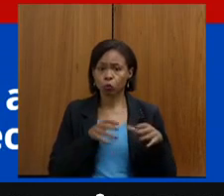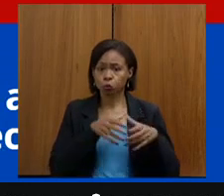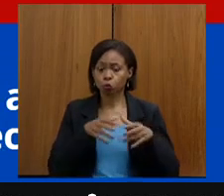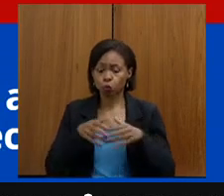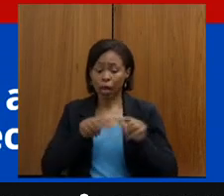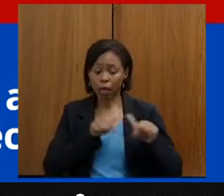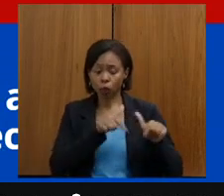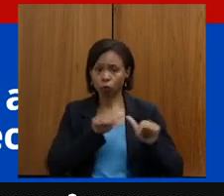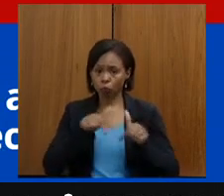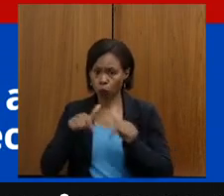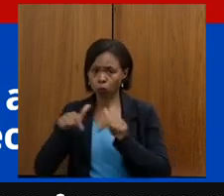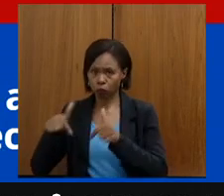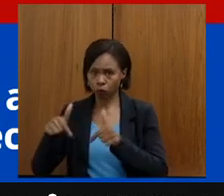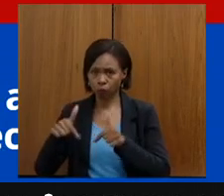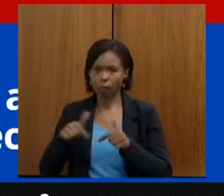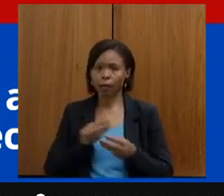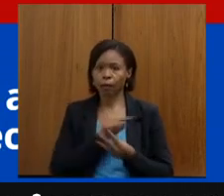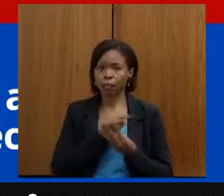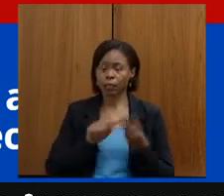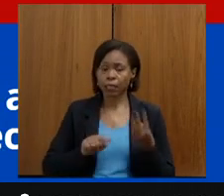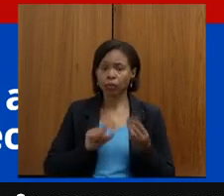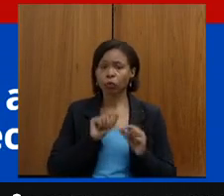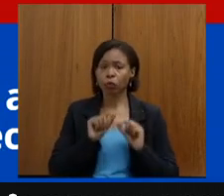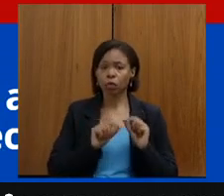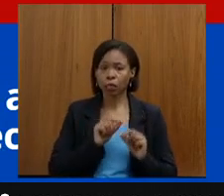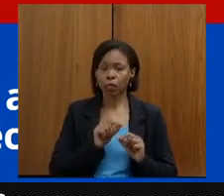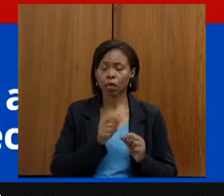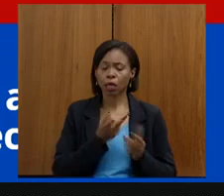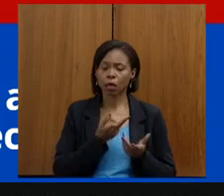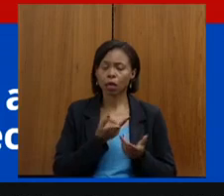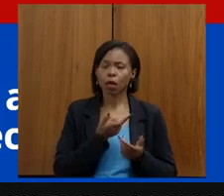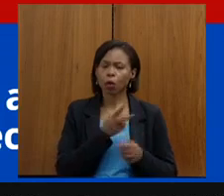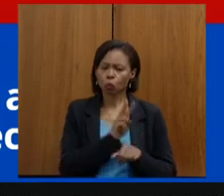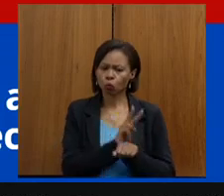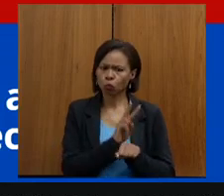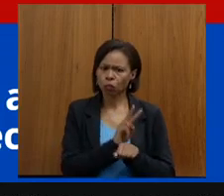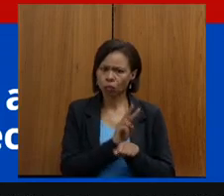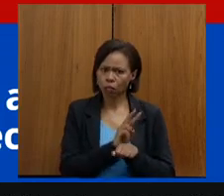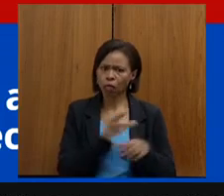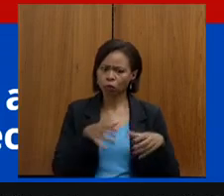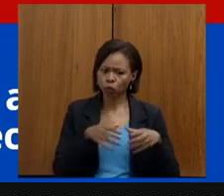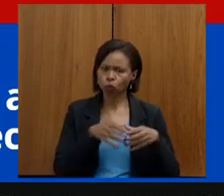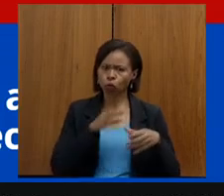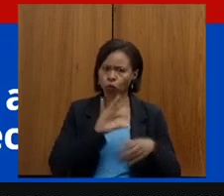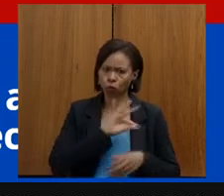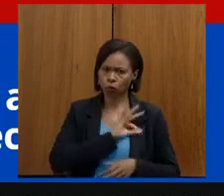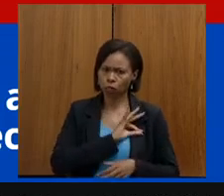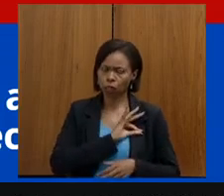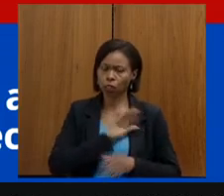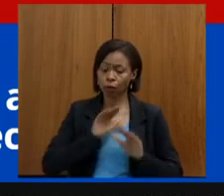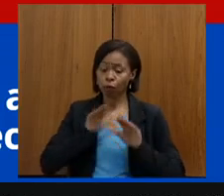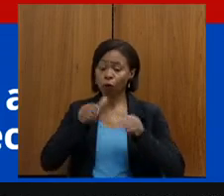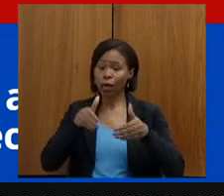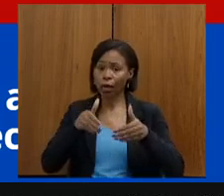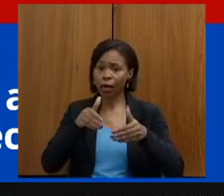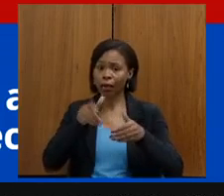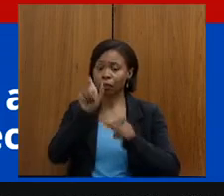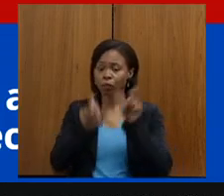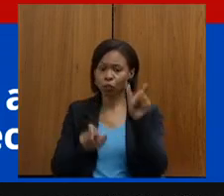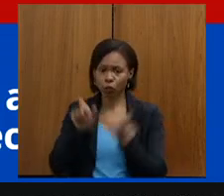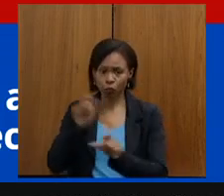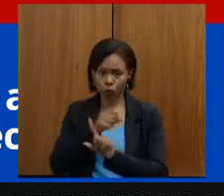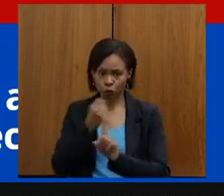núcleos de ações que são é velar pela instituição né cuidar da instituição focar no cidadão